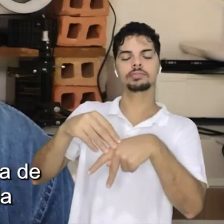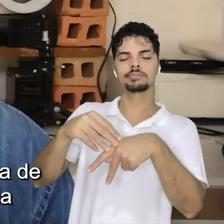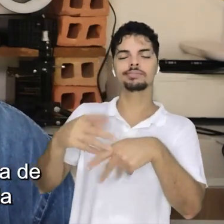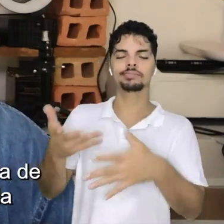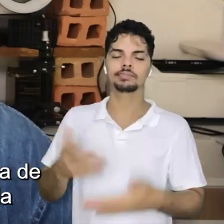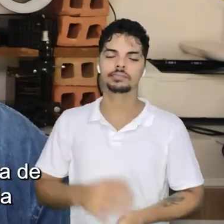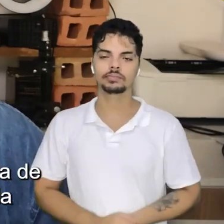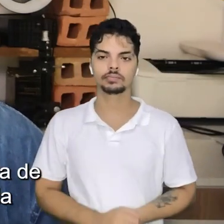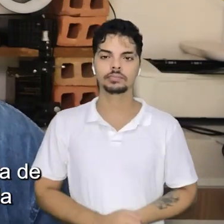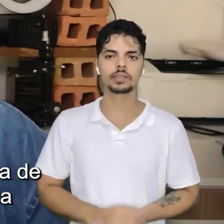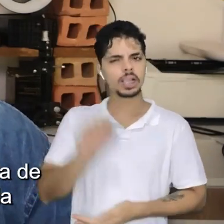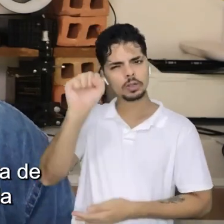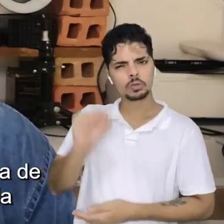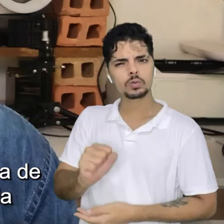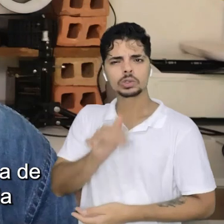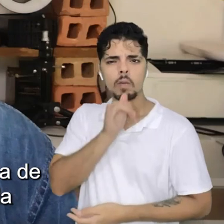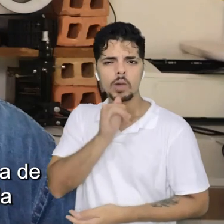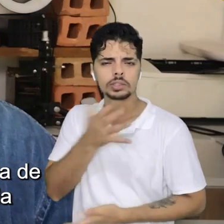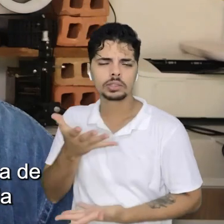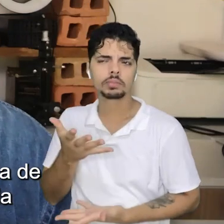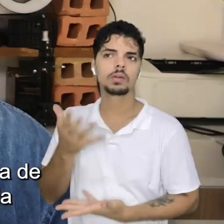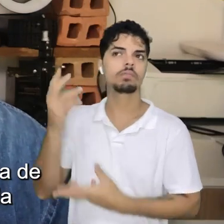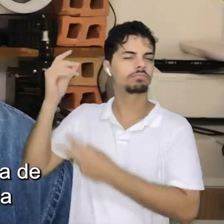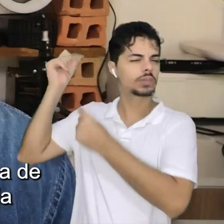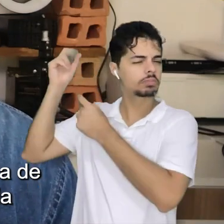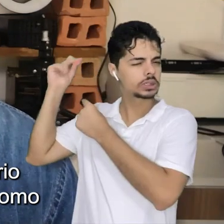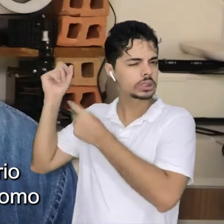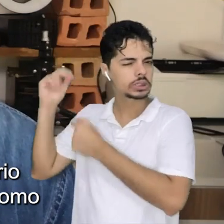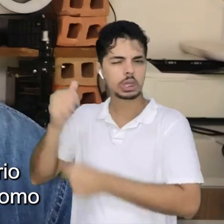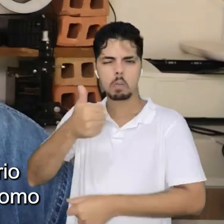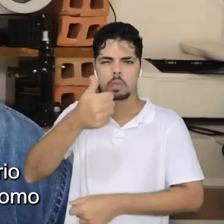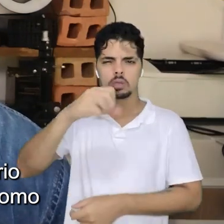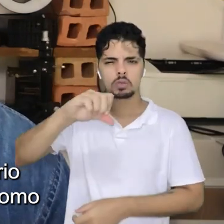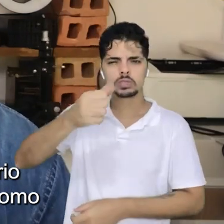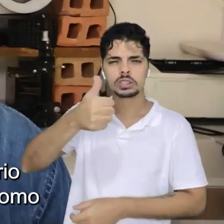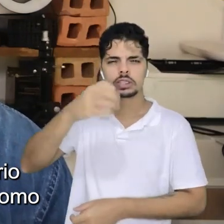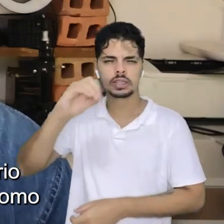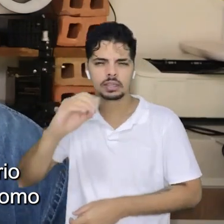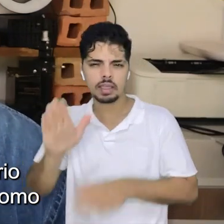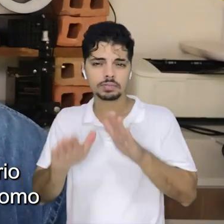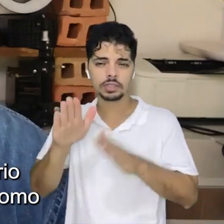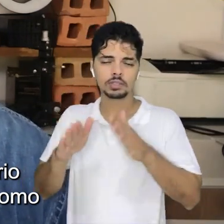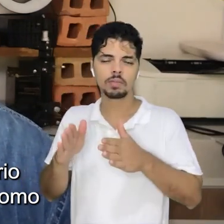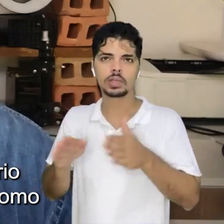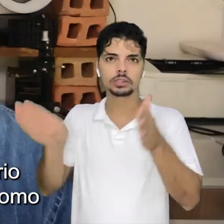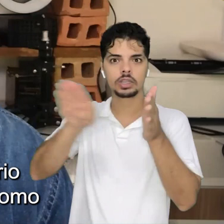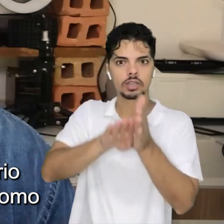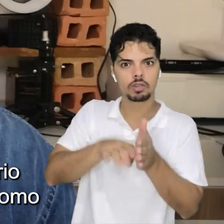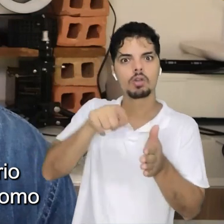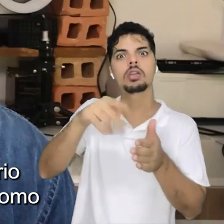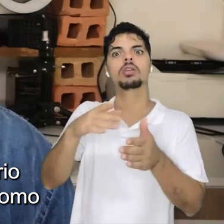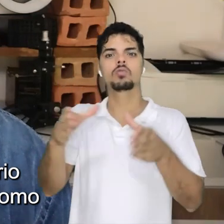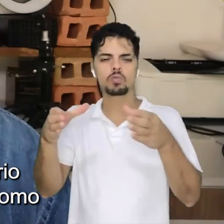questão geopolítica que vinha desde a década de 1810 relacionada à continuação da ocupação e incorporação do território da